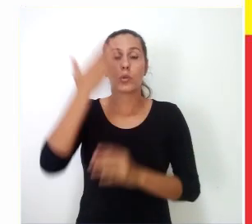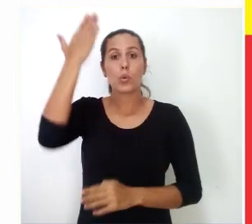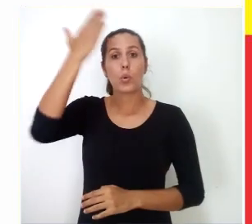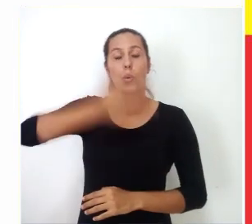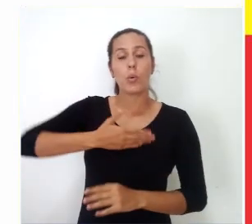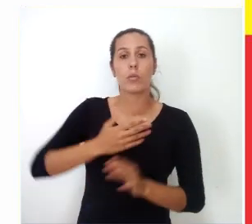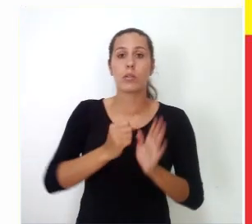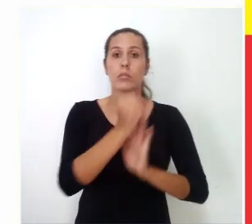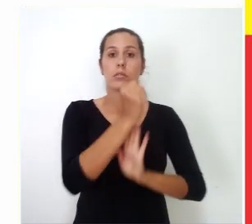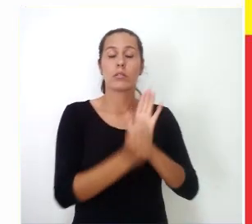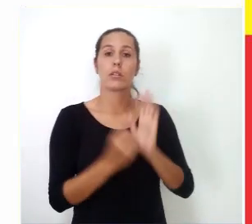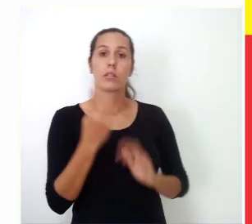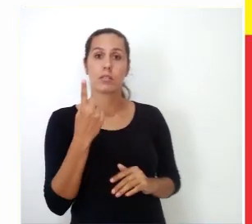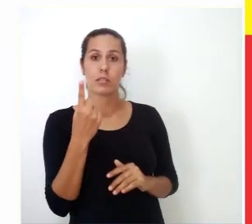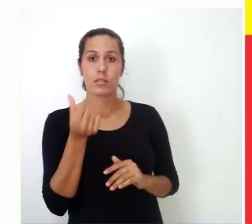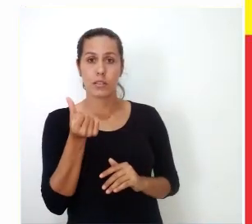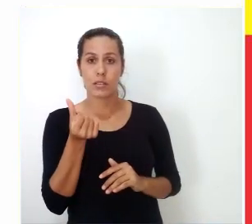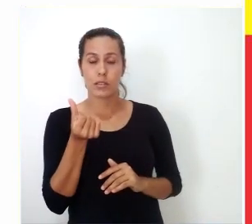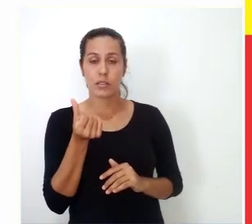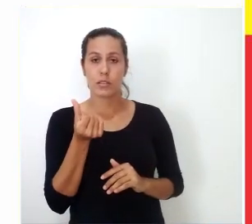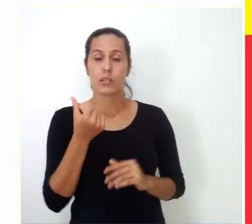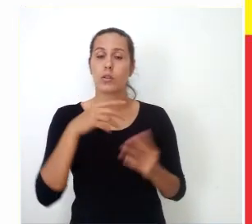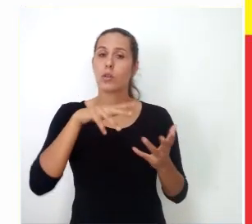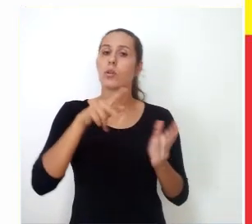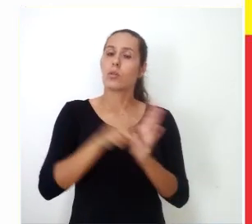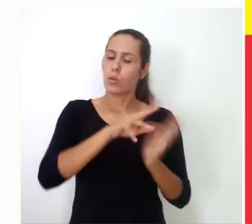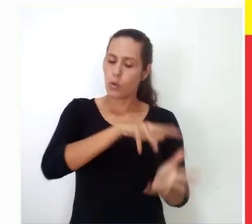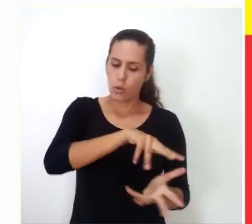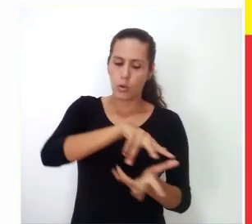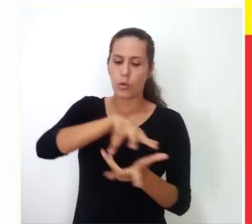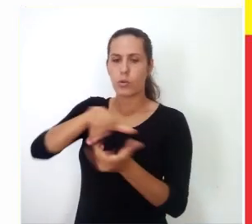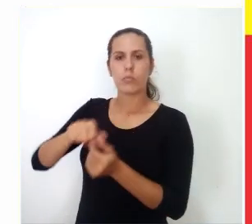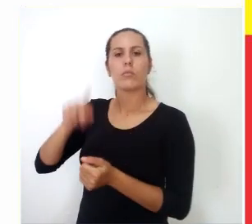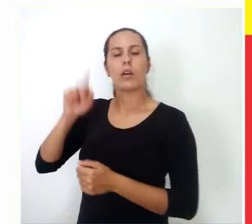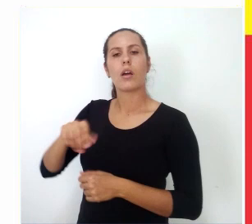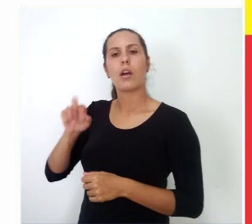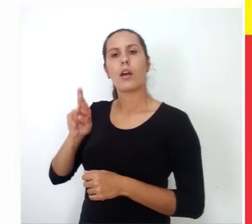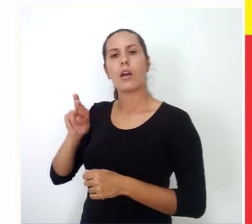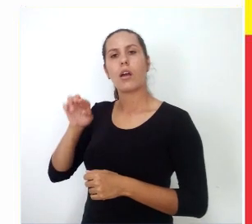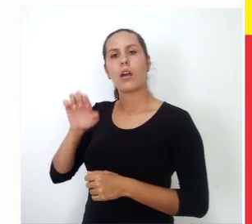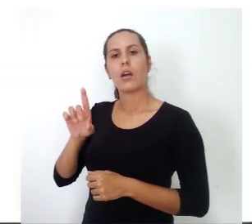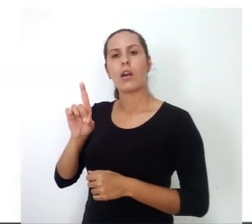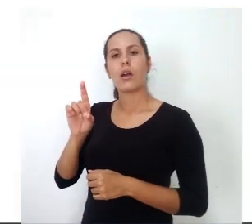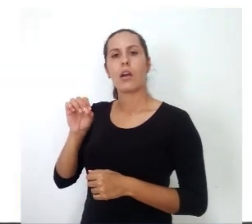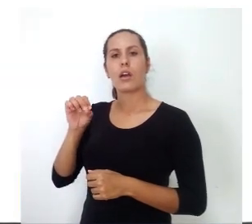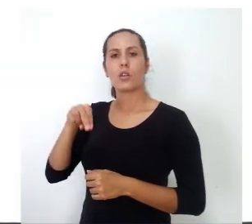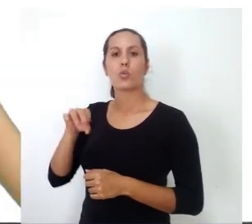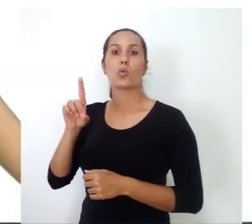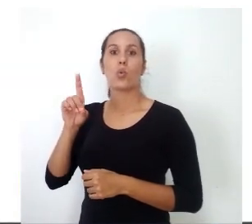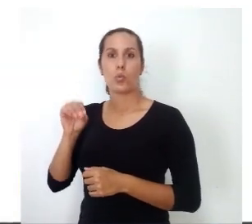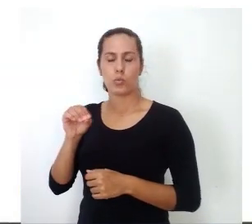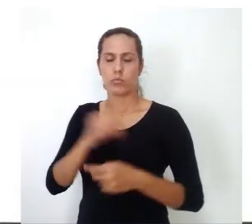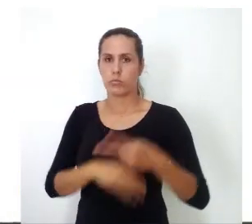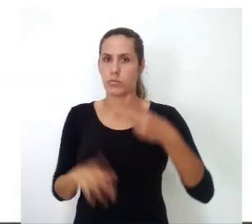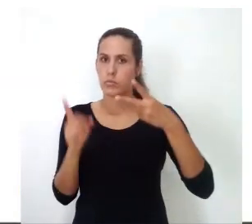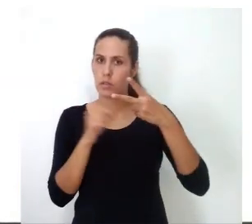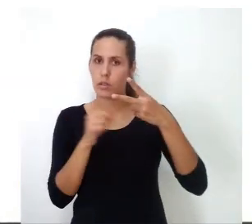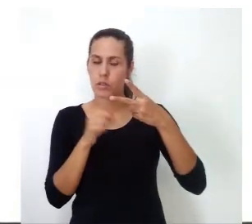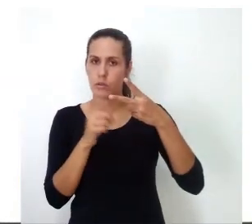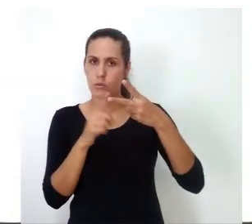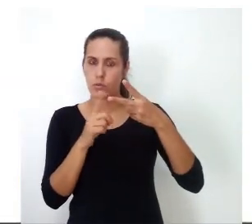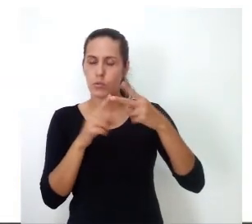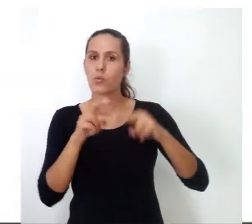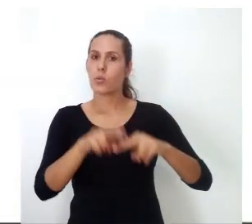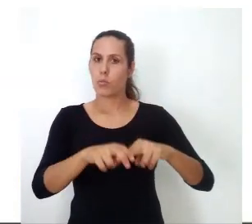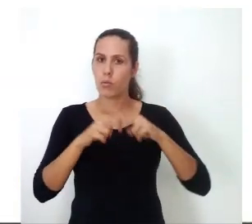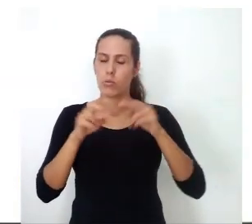XVI que a Terra, nosso planeta, já era redondo. Segundo grande motivo científico, para